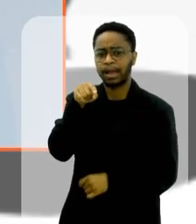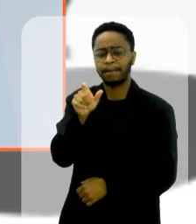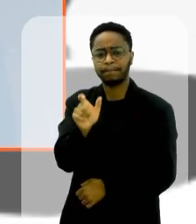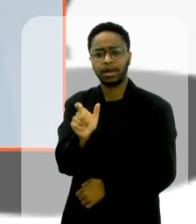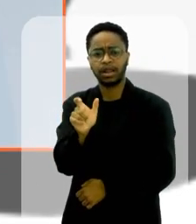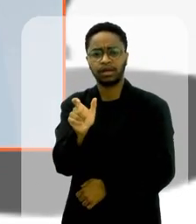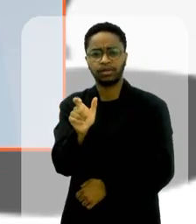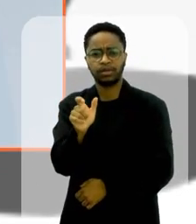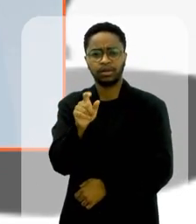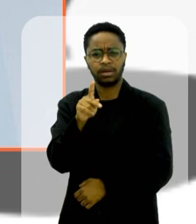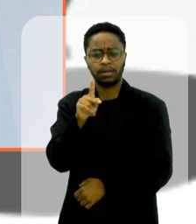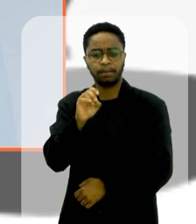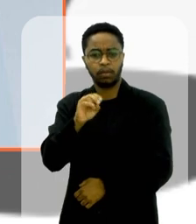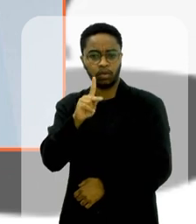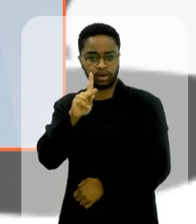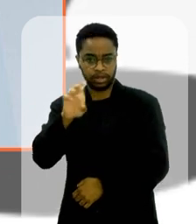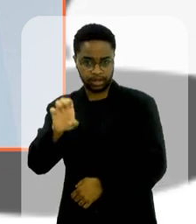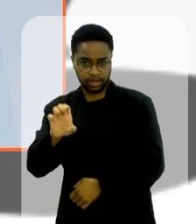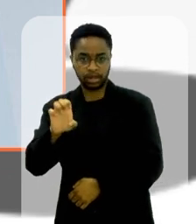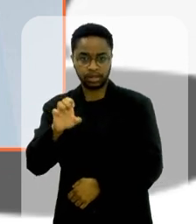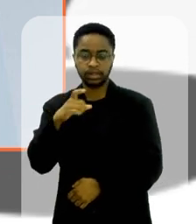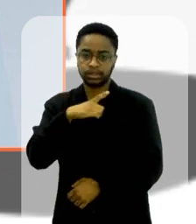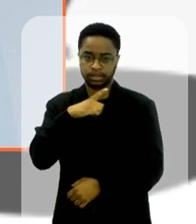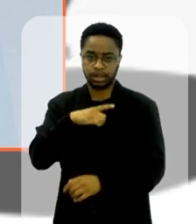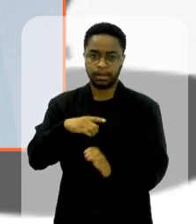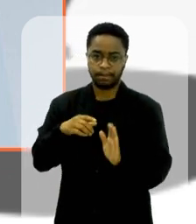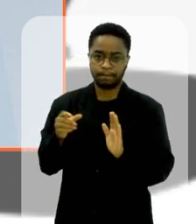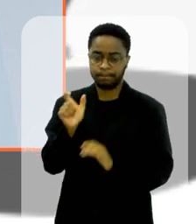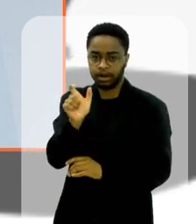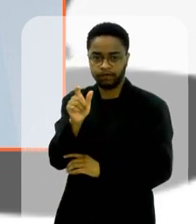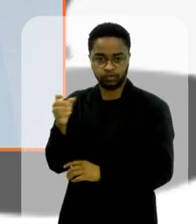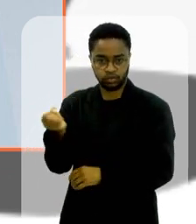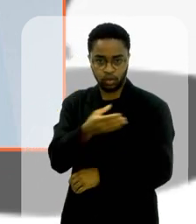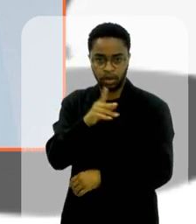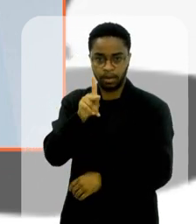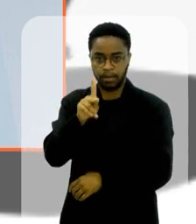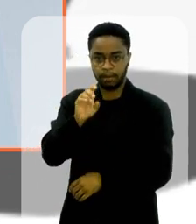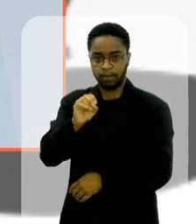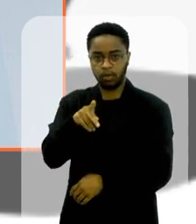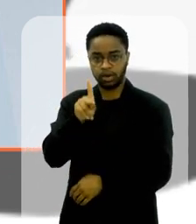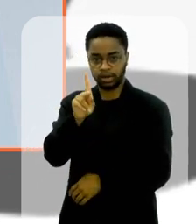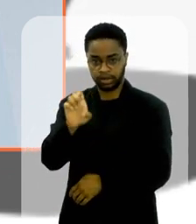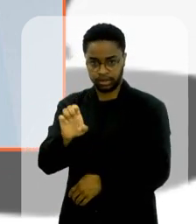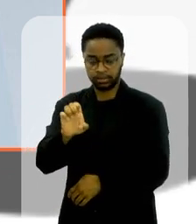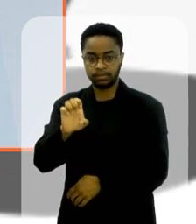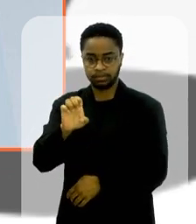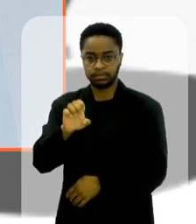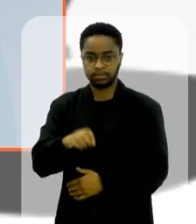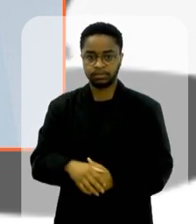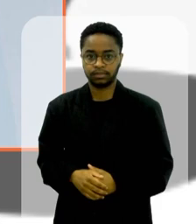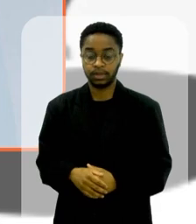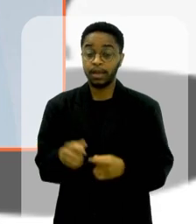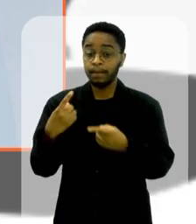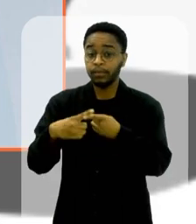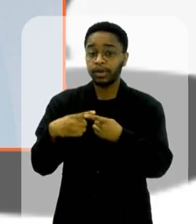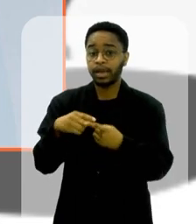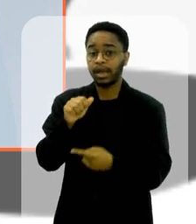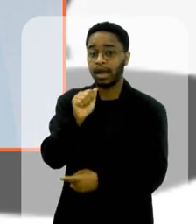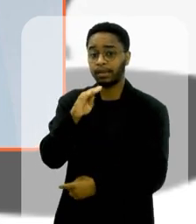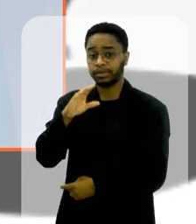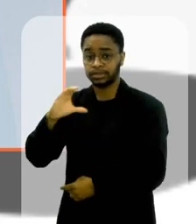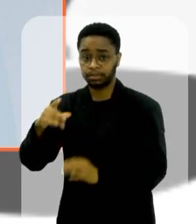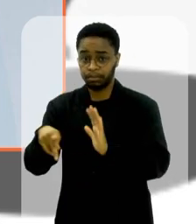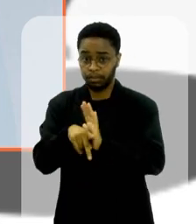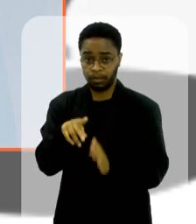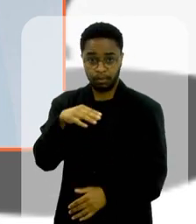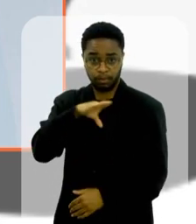atenção, que era POKE, P-O-K-E. P-O-K-E. O abecedário